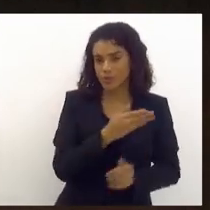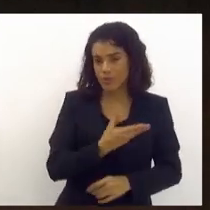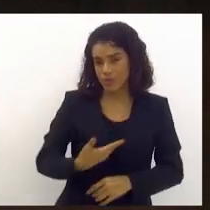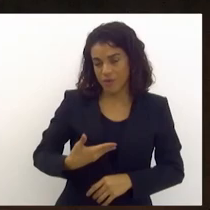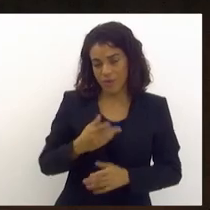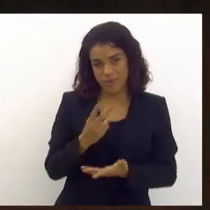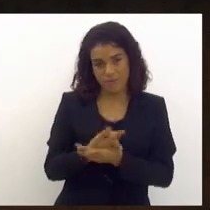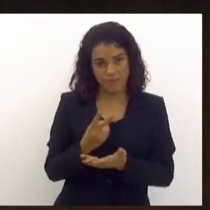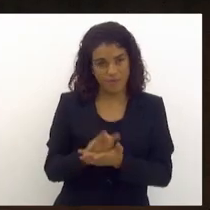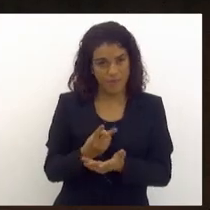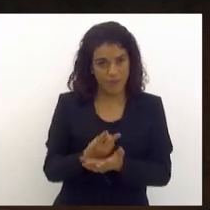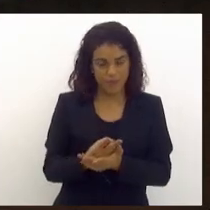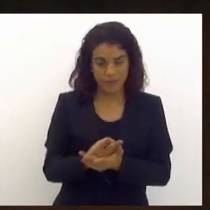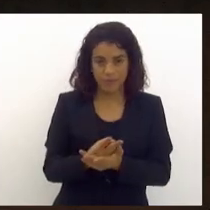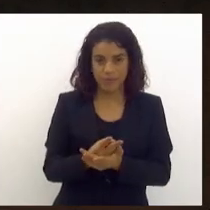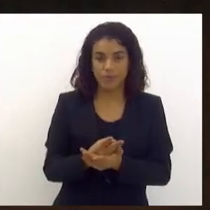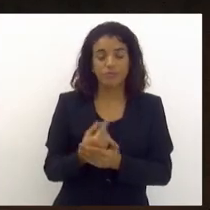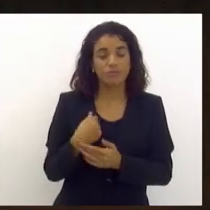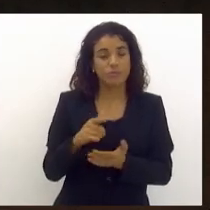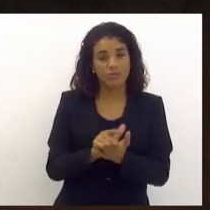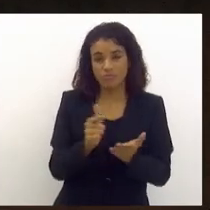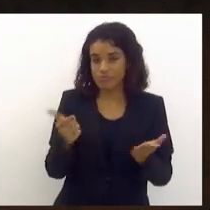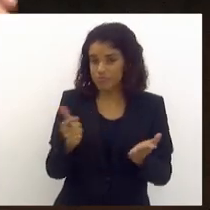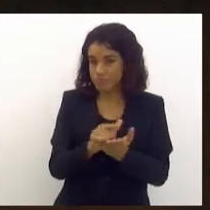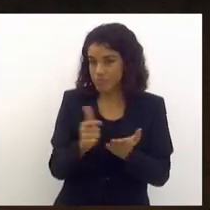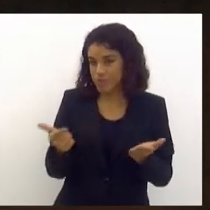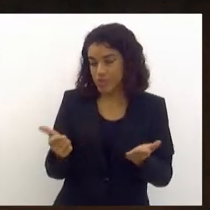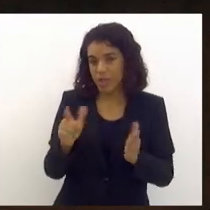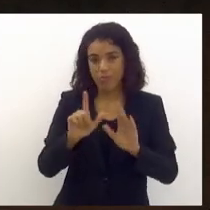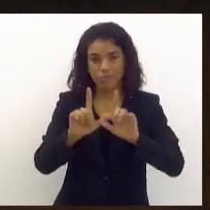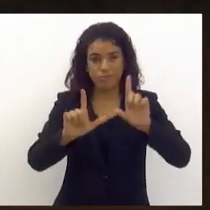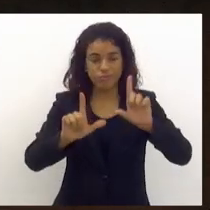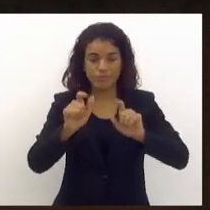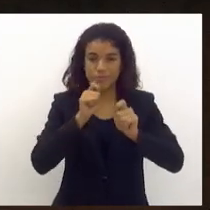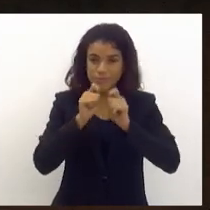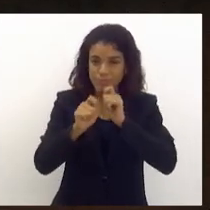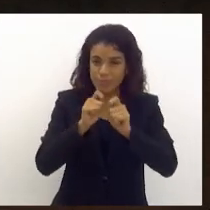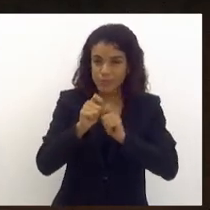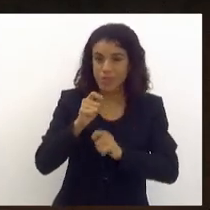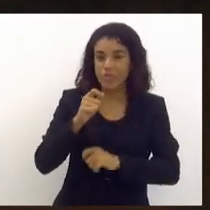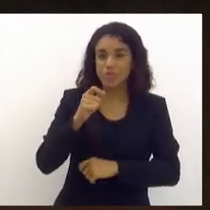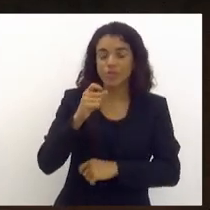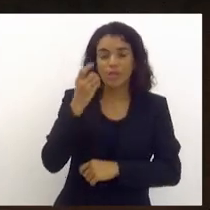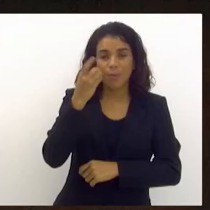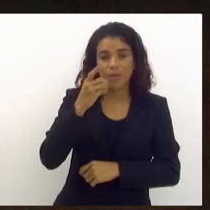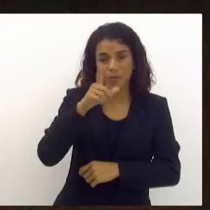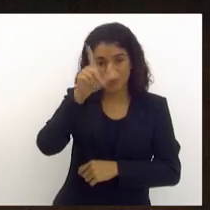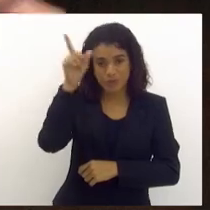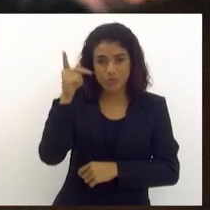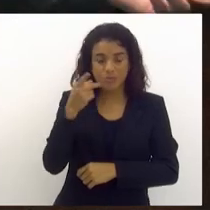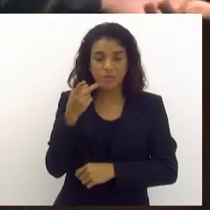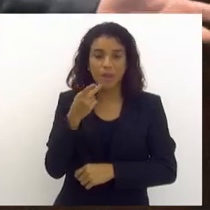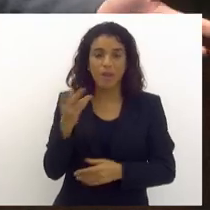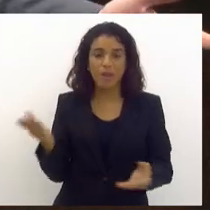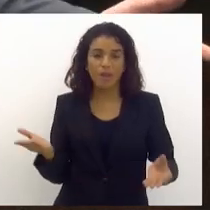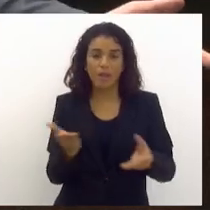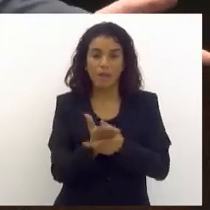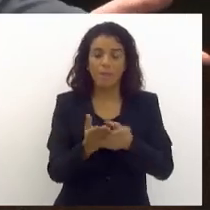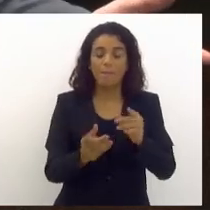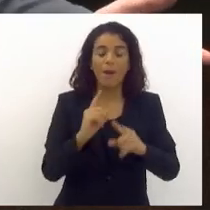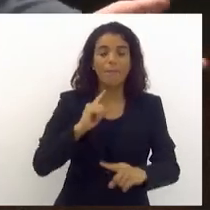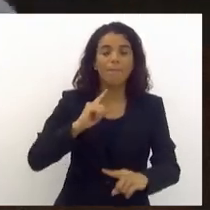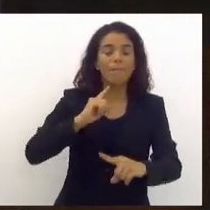mesmo. Está nos jornais hoje. Deputado Luiz Paulo entra na justiça para impedir a criação de uma